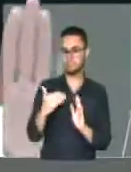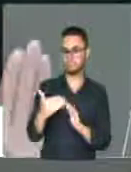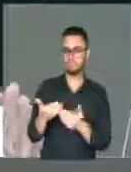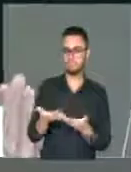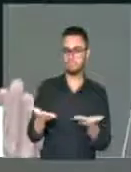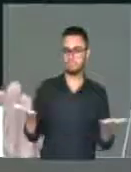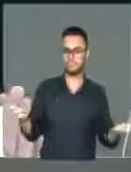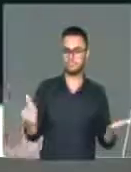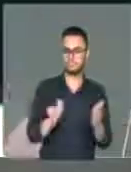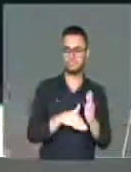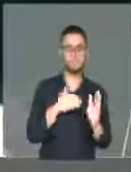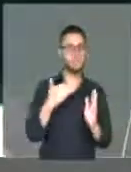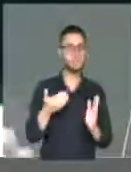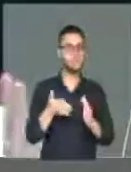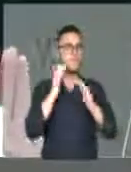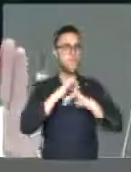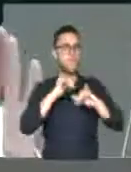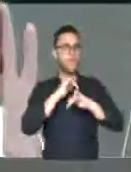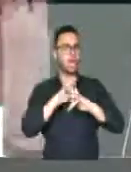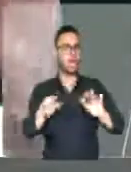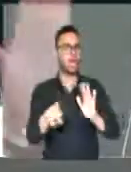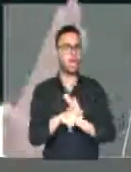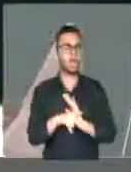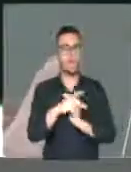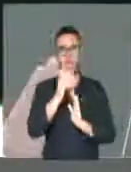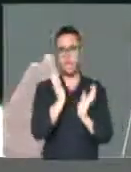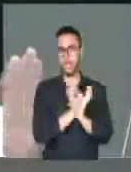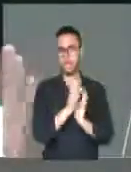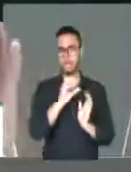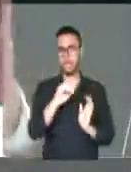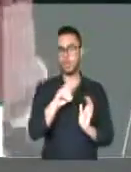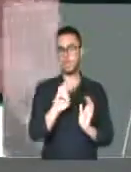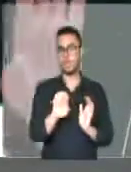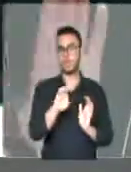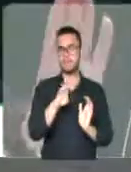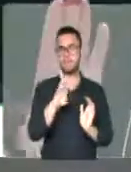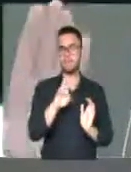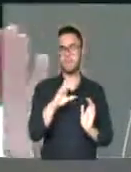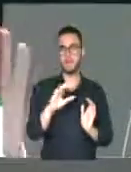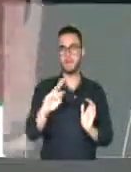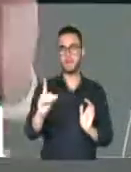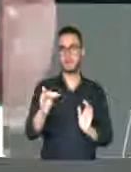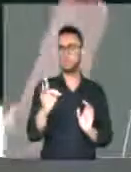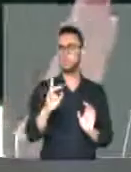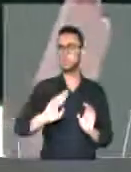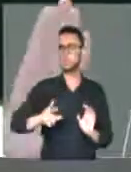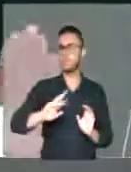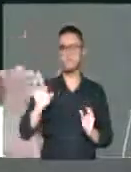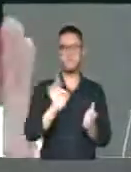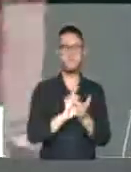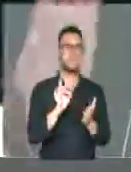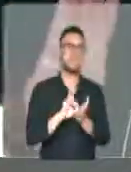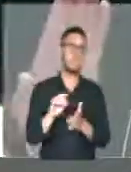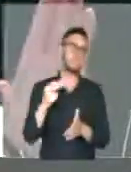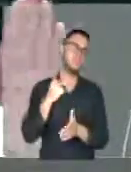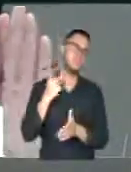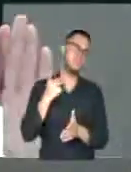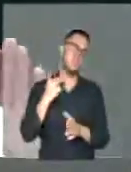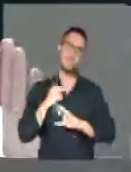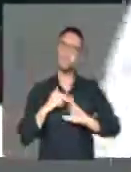essa delação do pessoal da Odebrecht não é verdadeira, isso não é prova, isso aí não pode, isso aí não